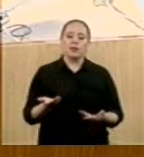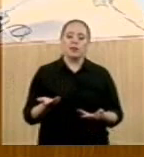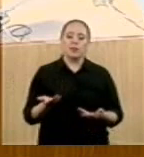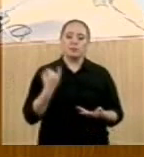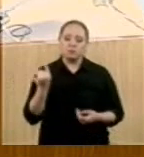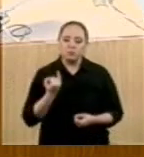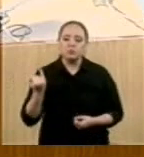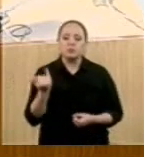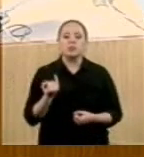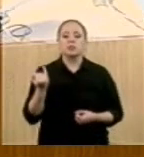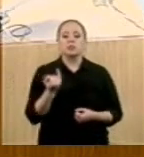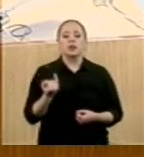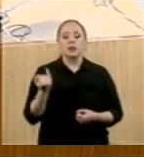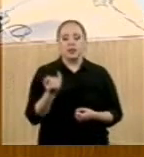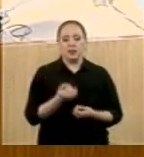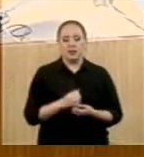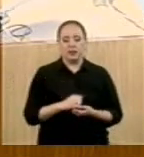parâmetros